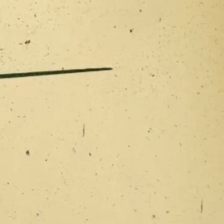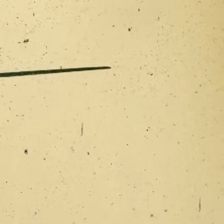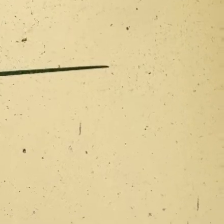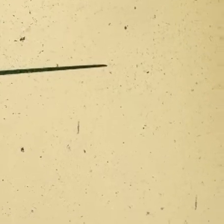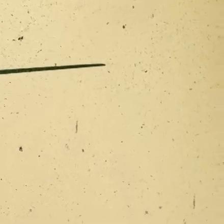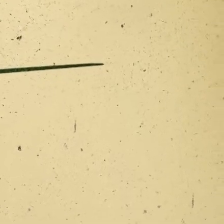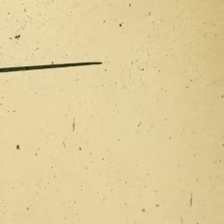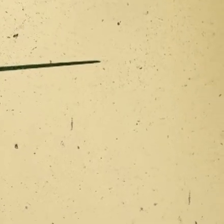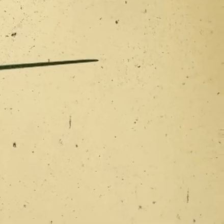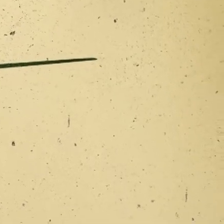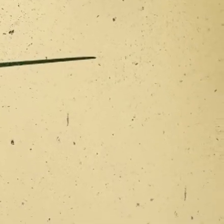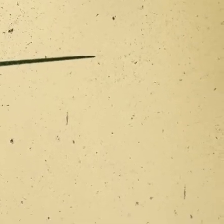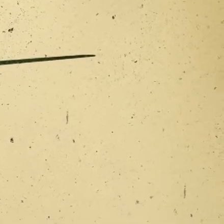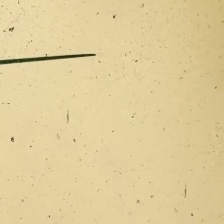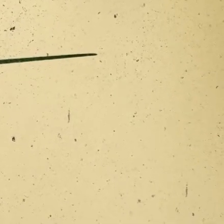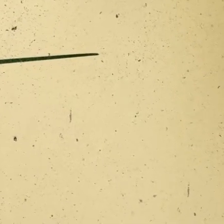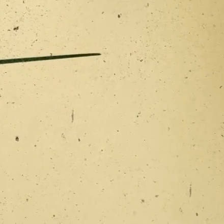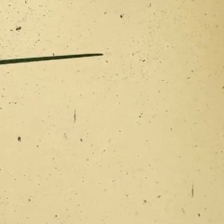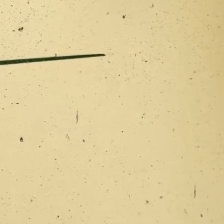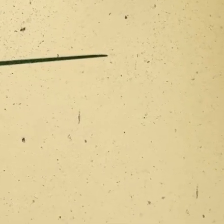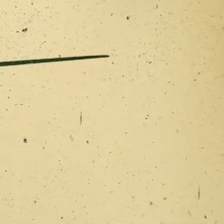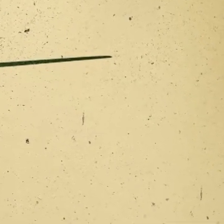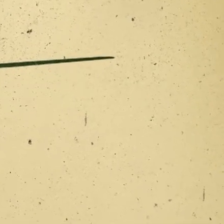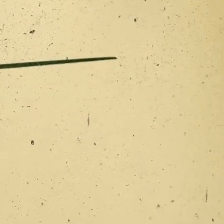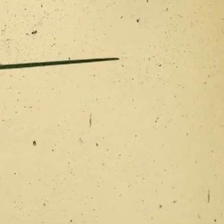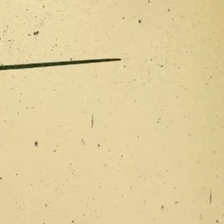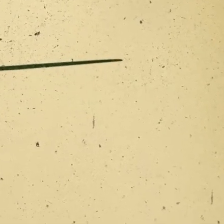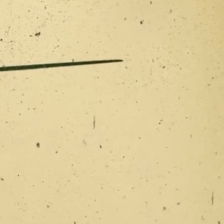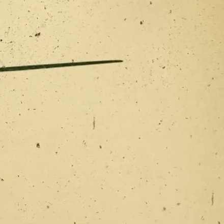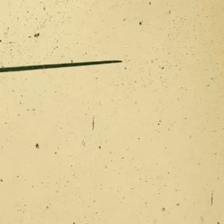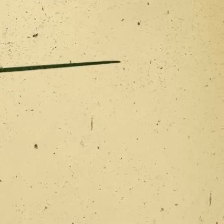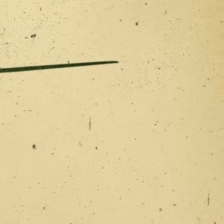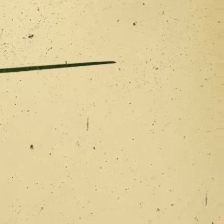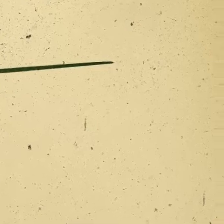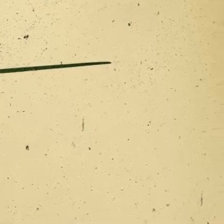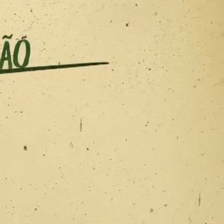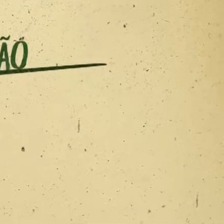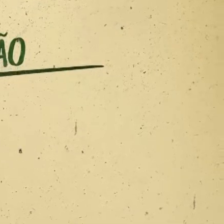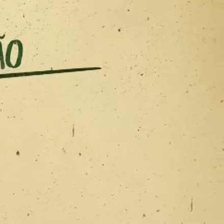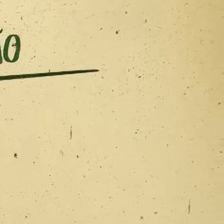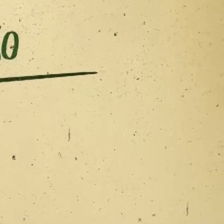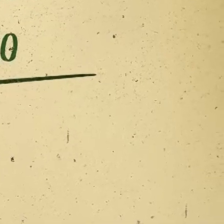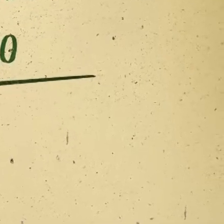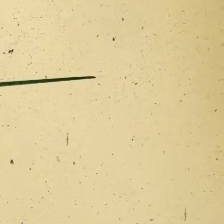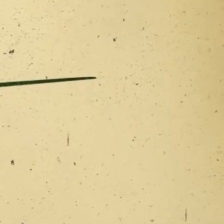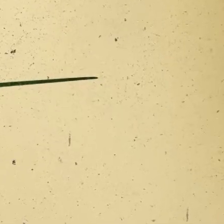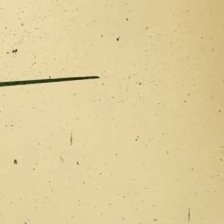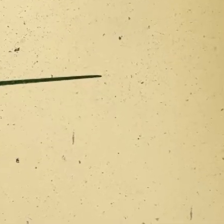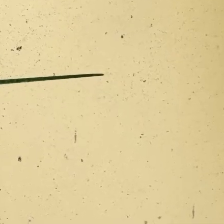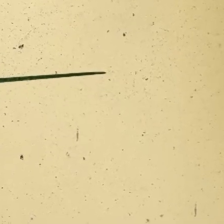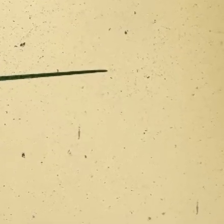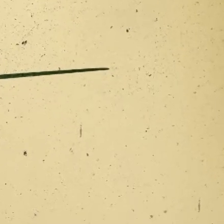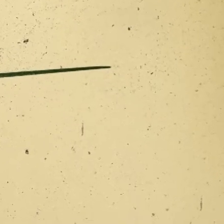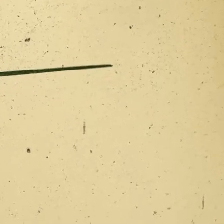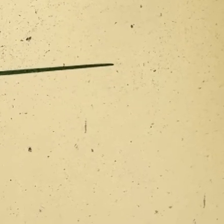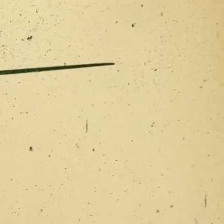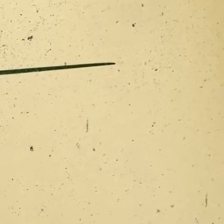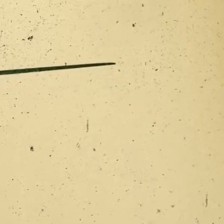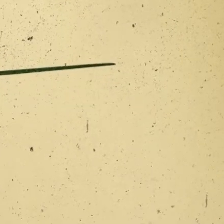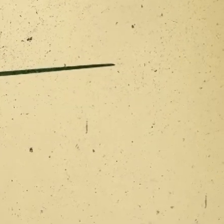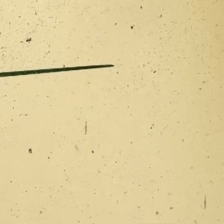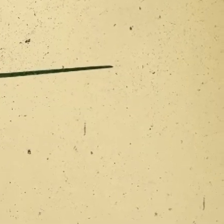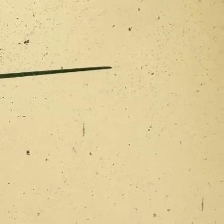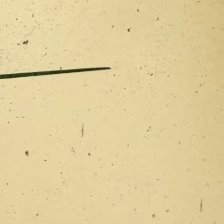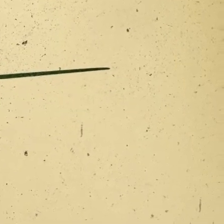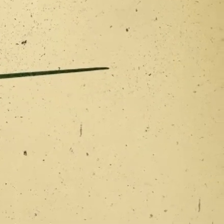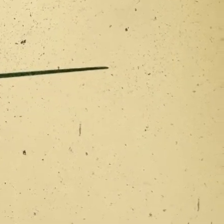É só prestar atenção nas dicas desse cordel. Cada um faz seu papel e ajuda na prevenção. Se a gente fizer direitinho,